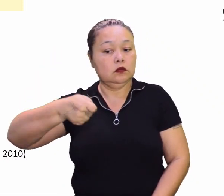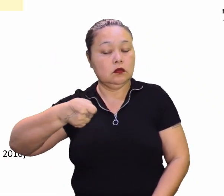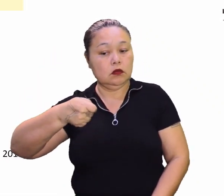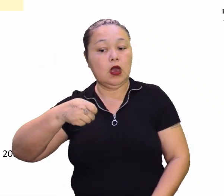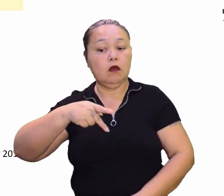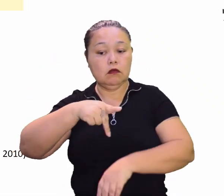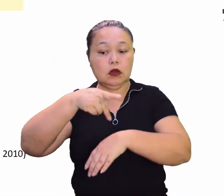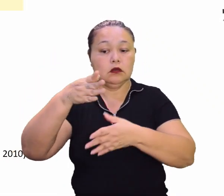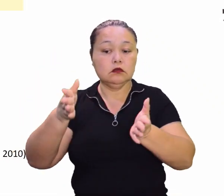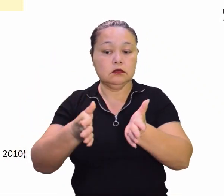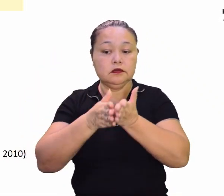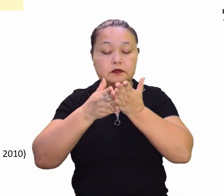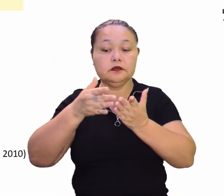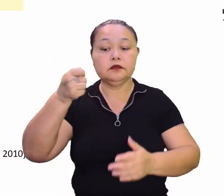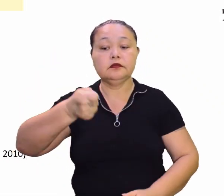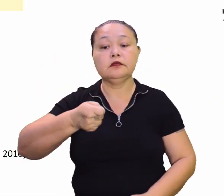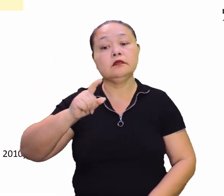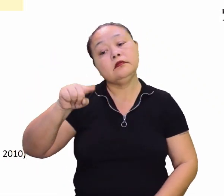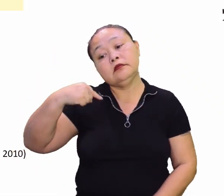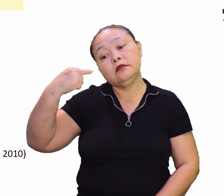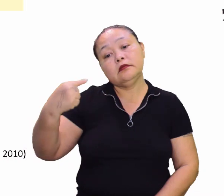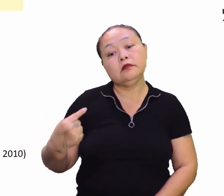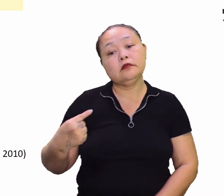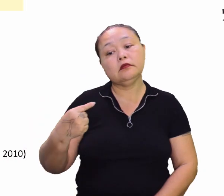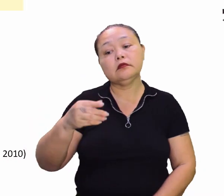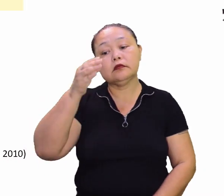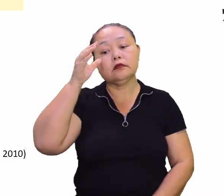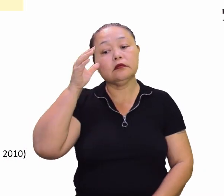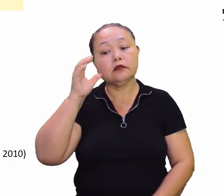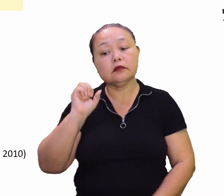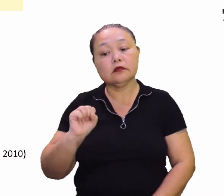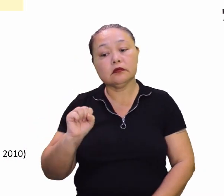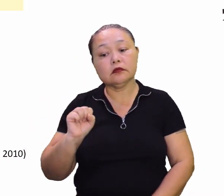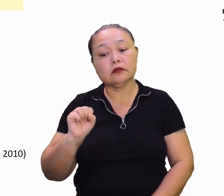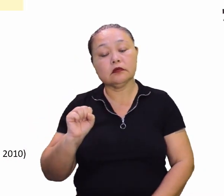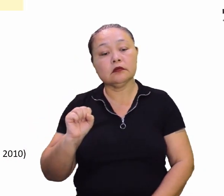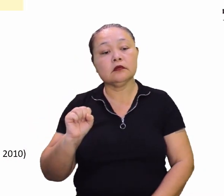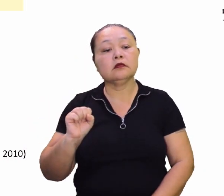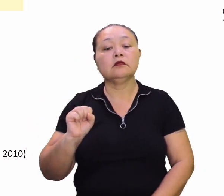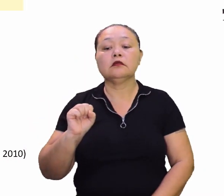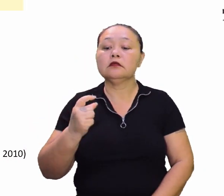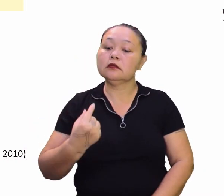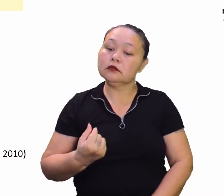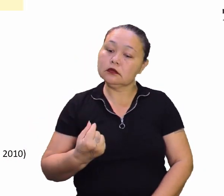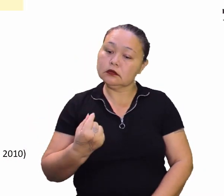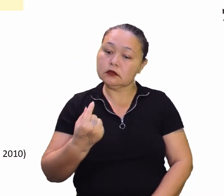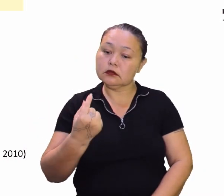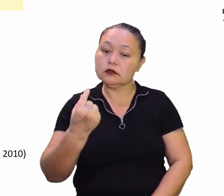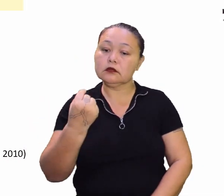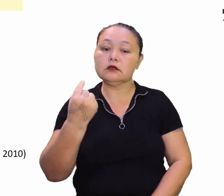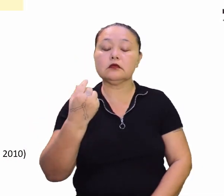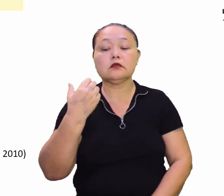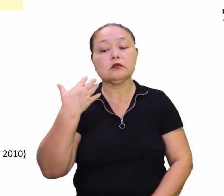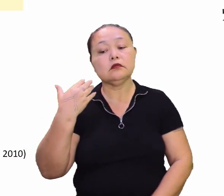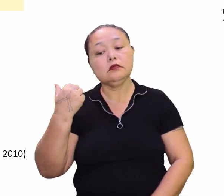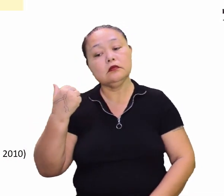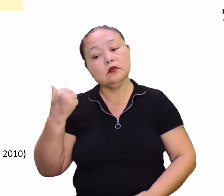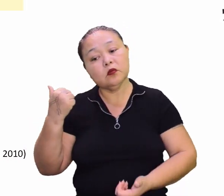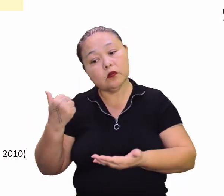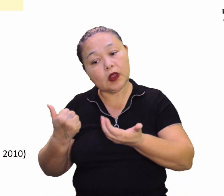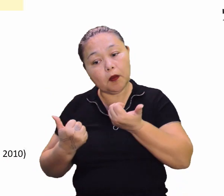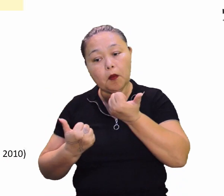ditatorial, é isso? E do outro lado nós temos a Coreia do Sul, que é capitalista, apoiada pelos